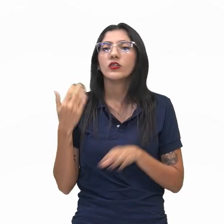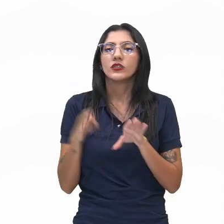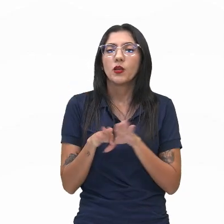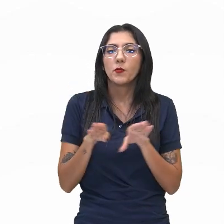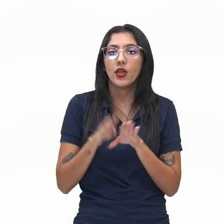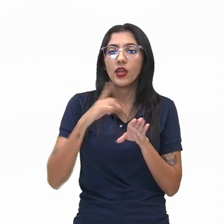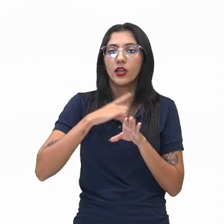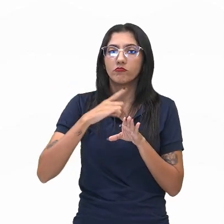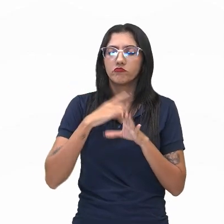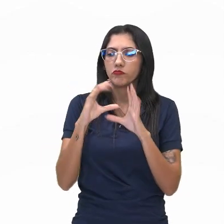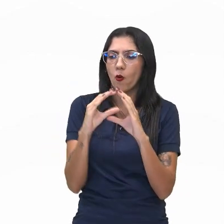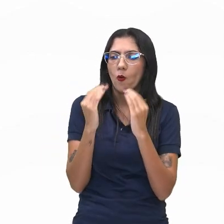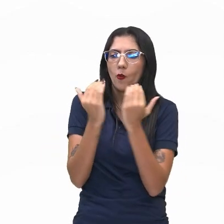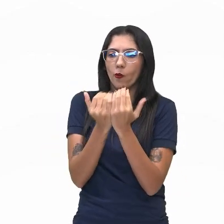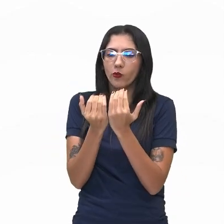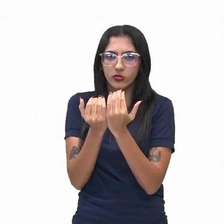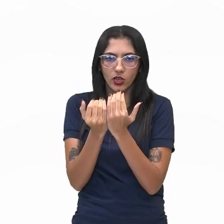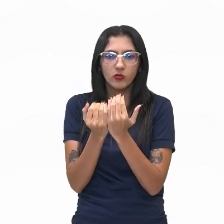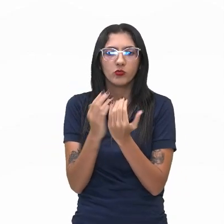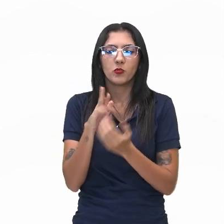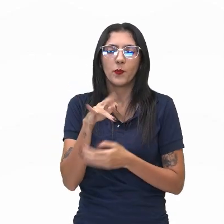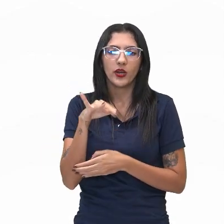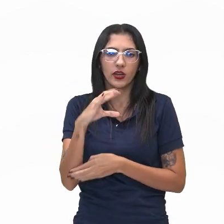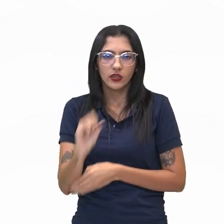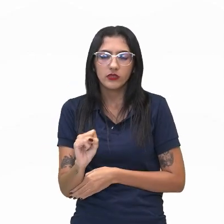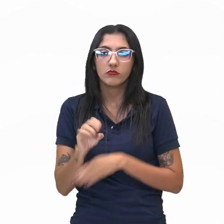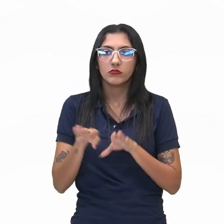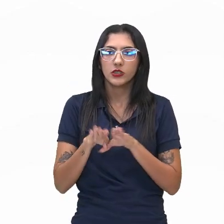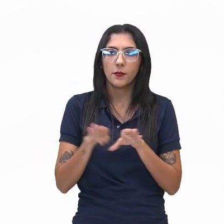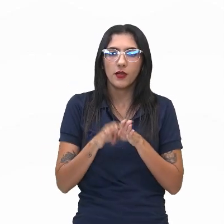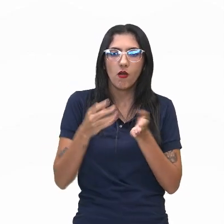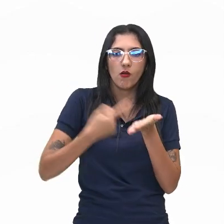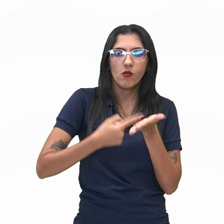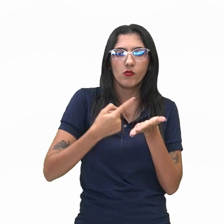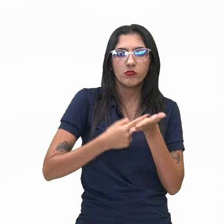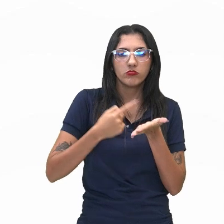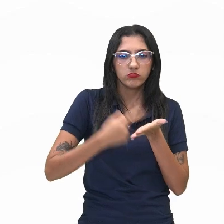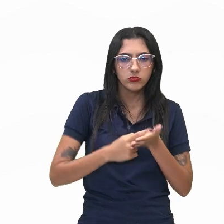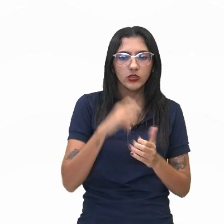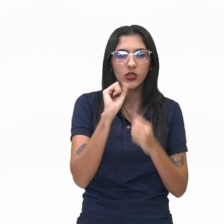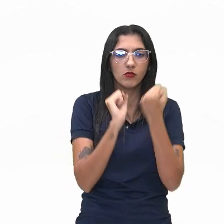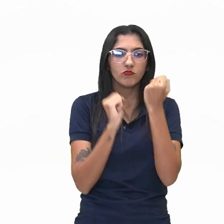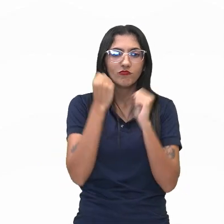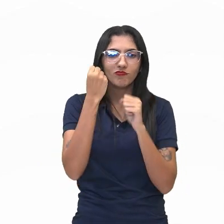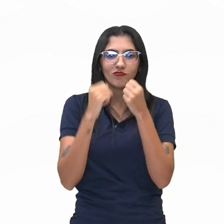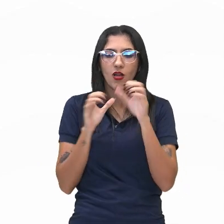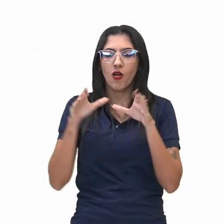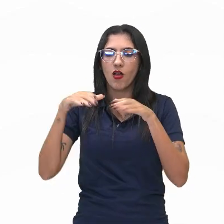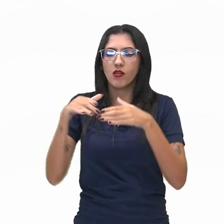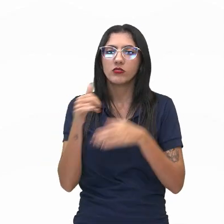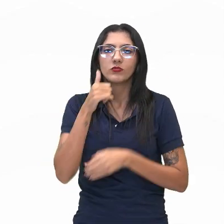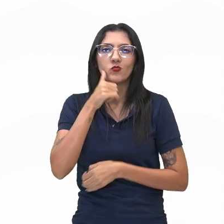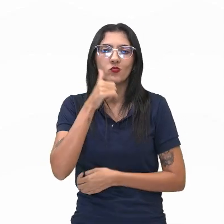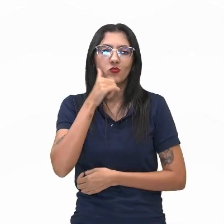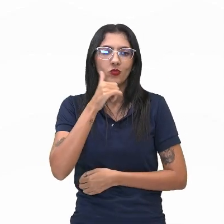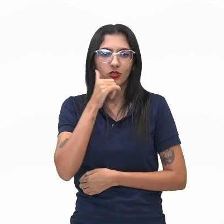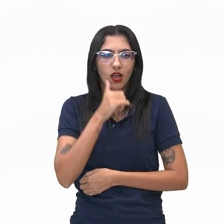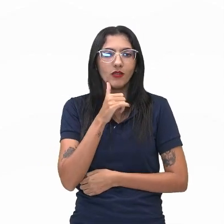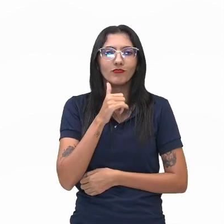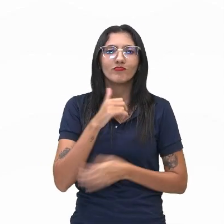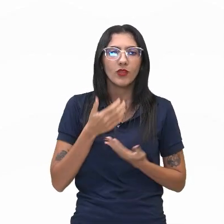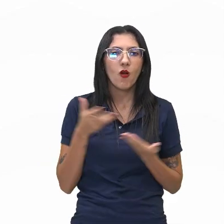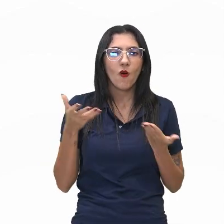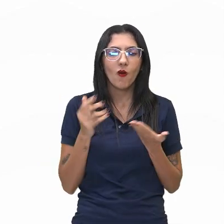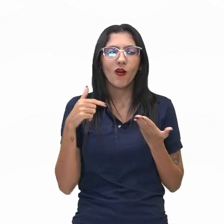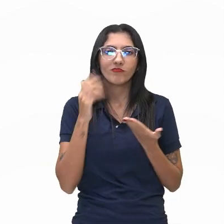Conselho Empresarial do BRICS e a Aliança Empresarial das Mulheres. Hoje em dia a gente observa que ocorre